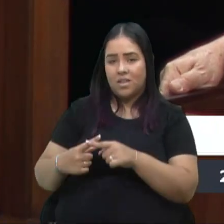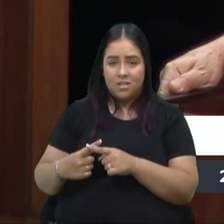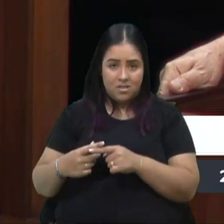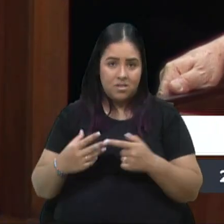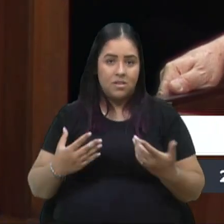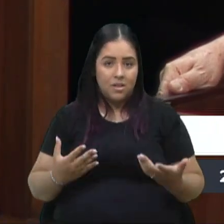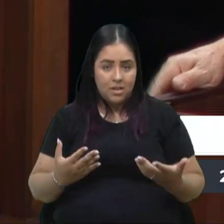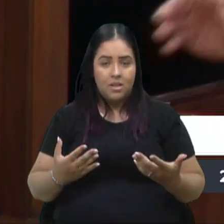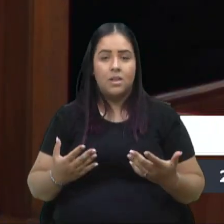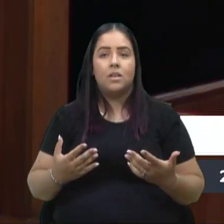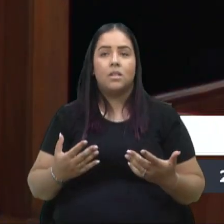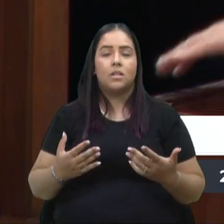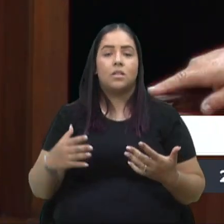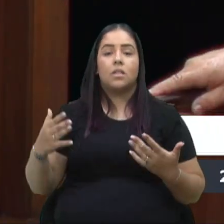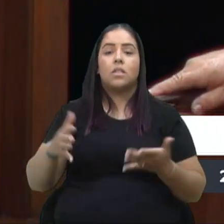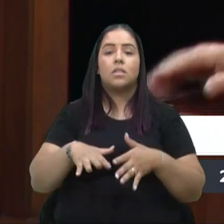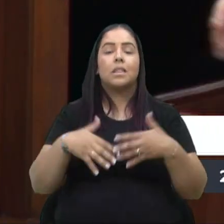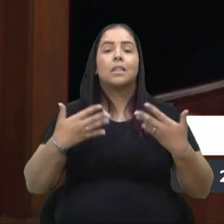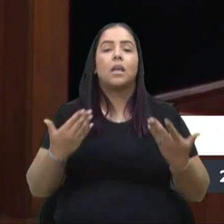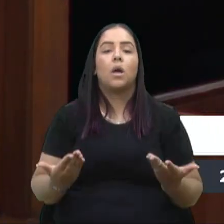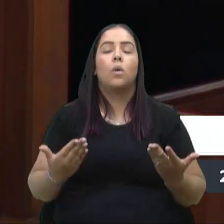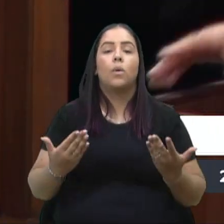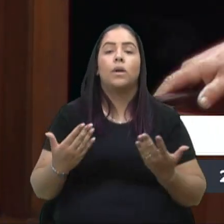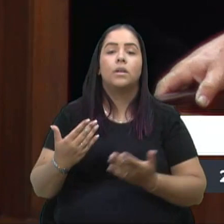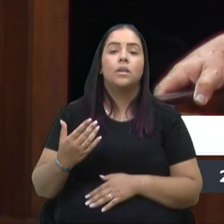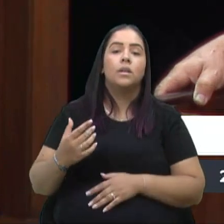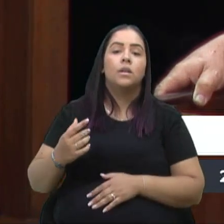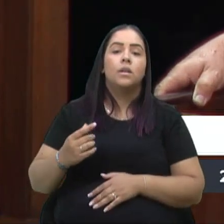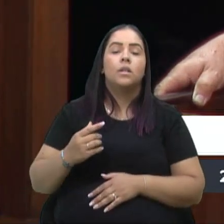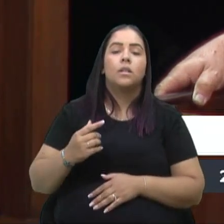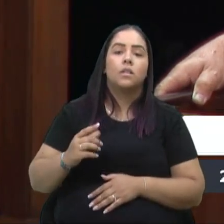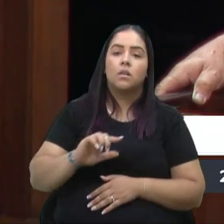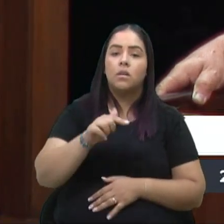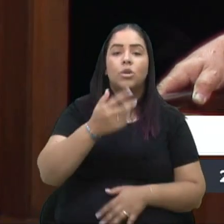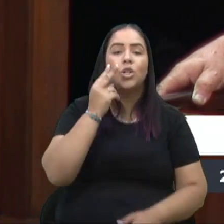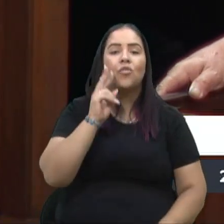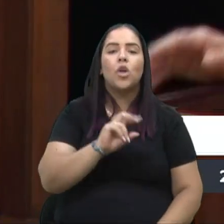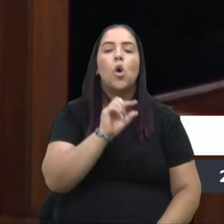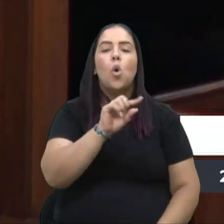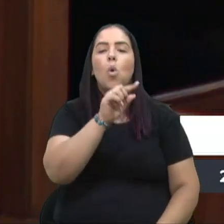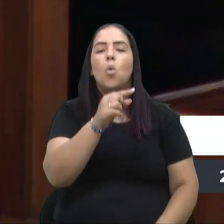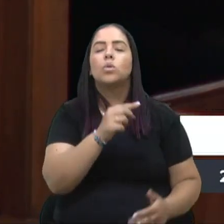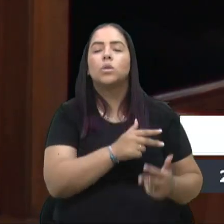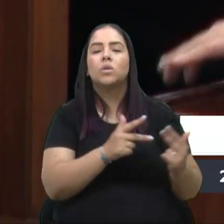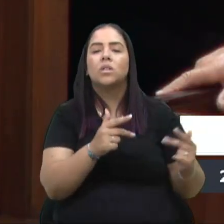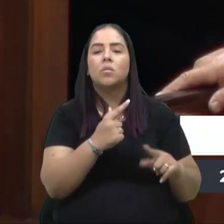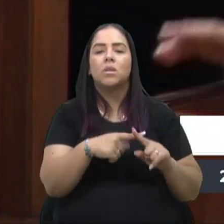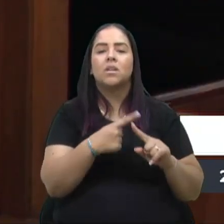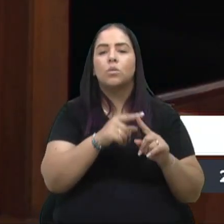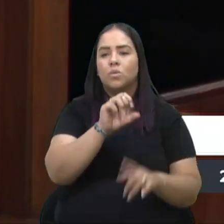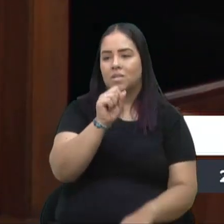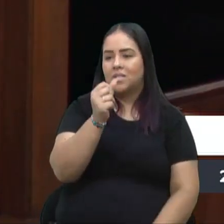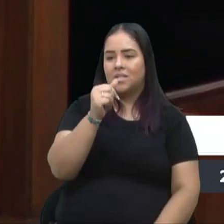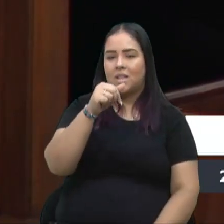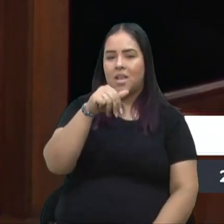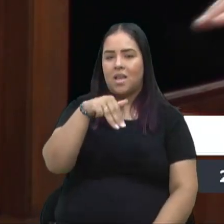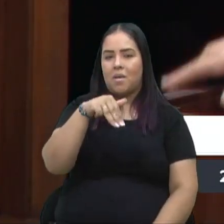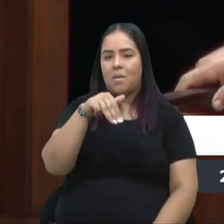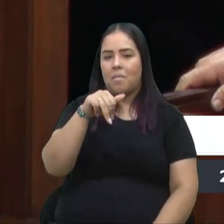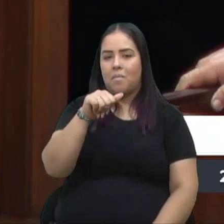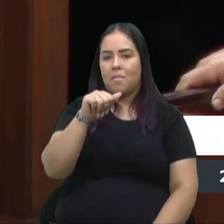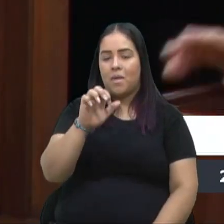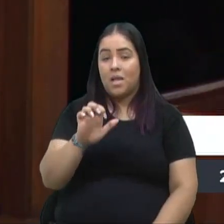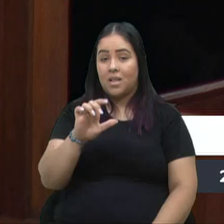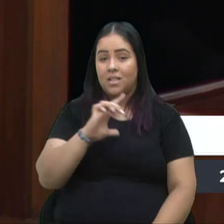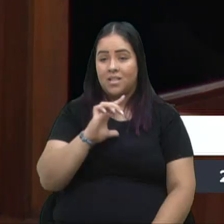aí me deparei em outra situação colegas e quando o Samae aqui ó esse trecho